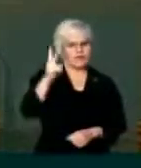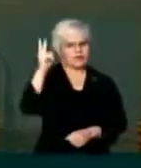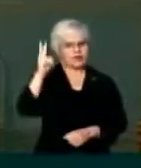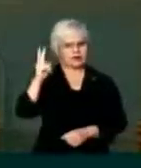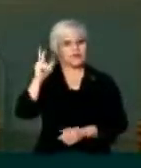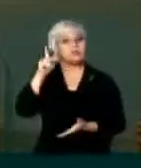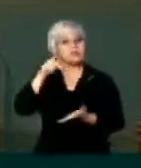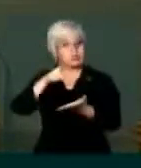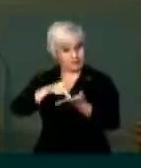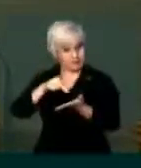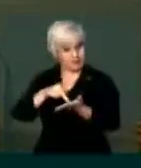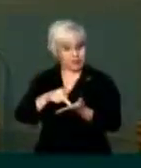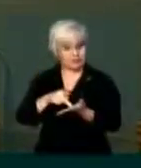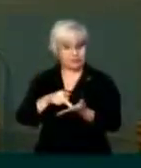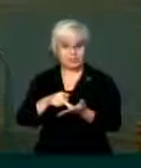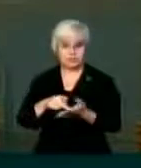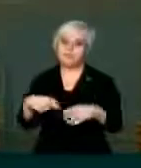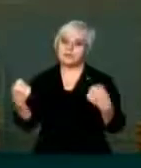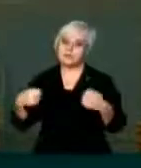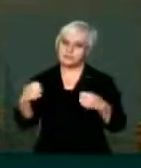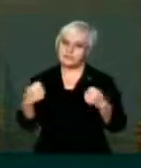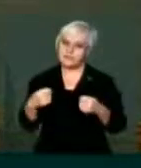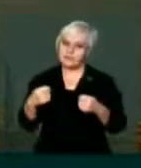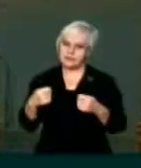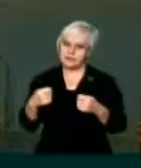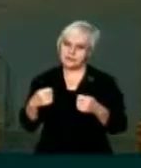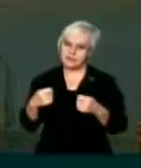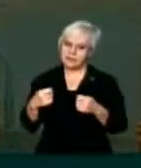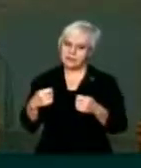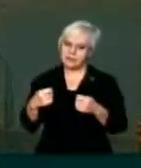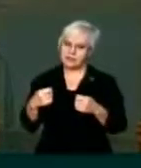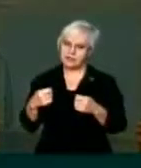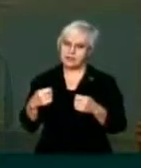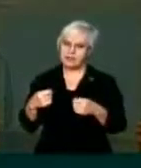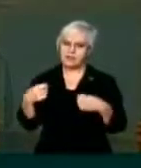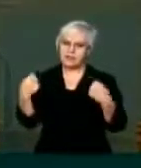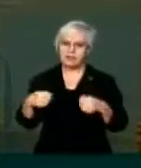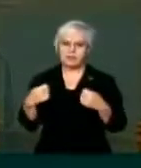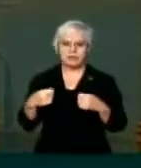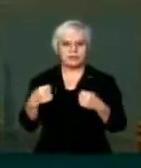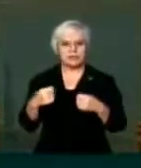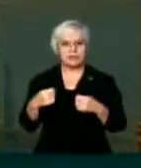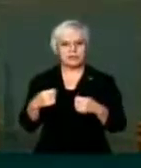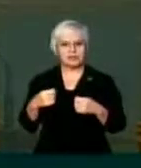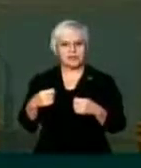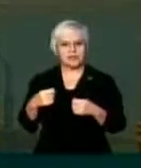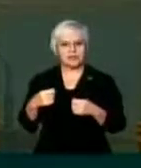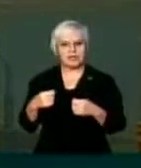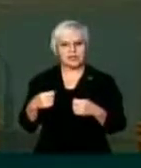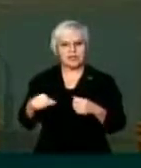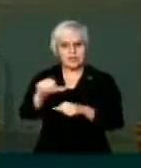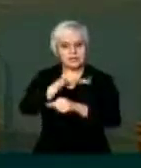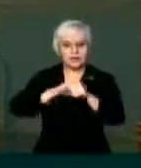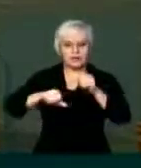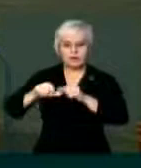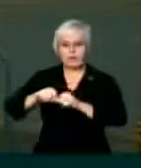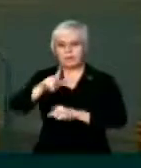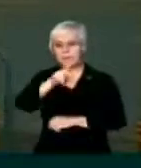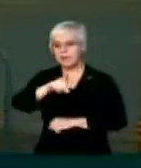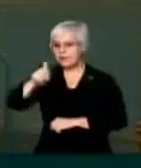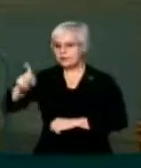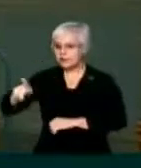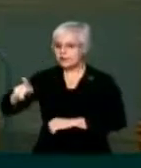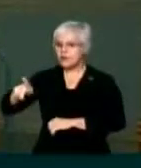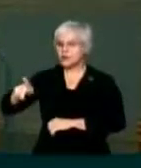E, sem dúvida alguma, é necessário elevar a ponto de um professor querer ter um filho professor, como muito bem registrou Paulo